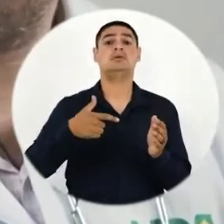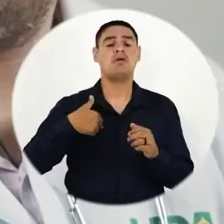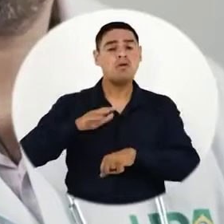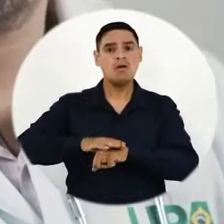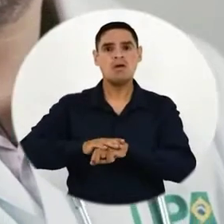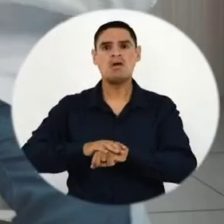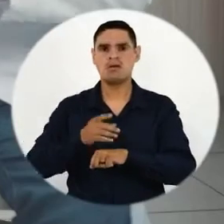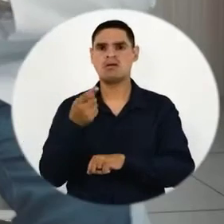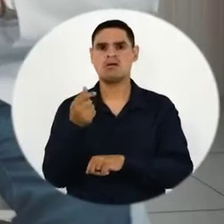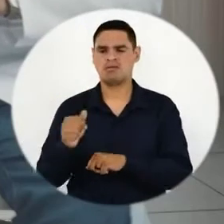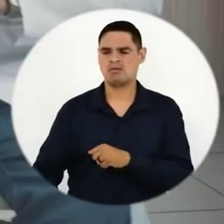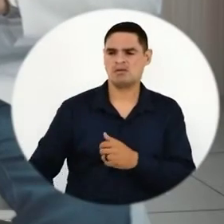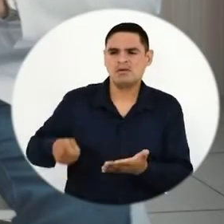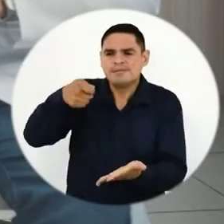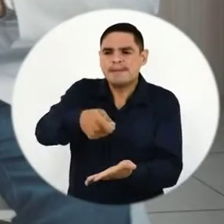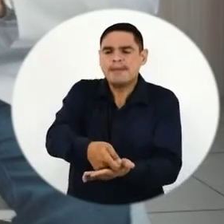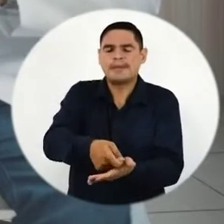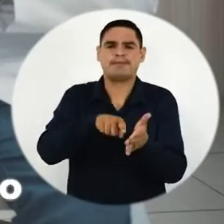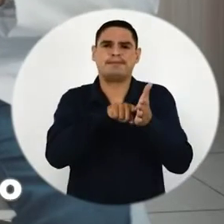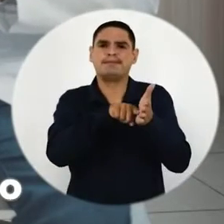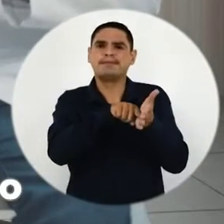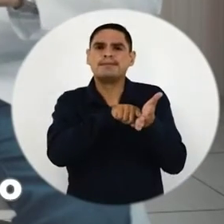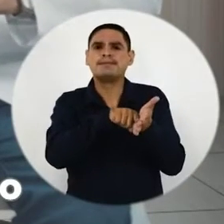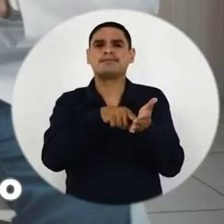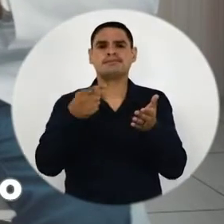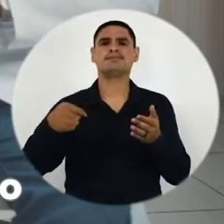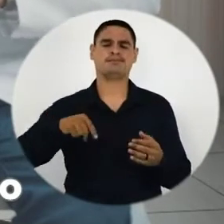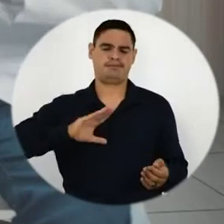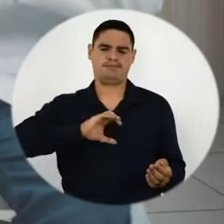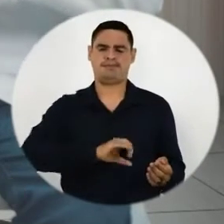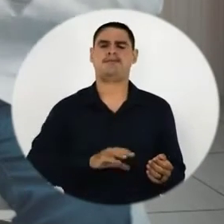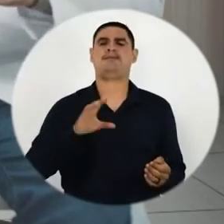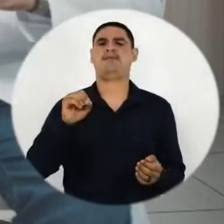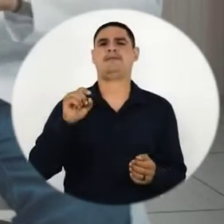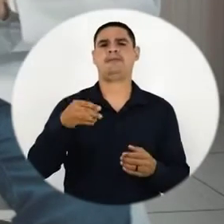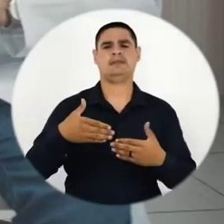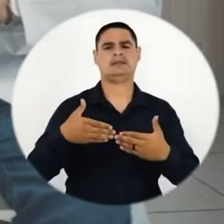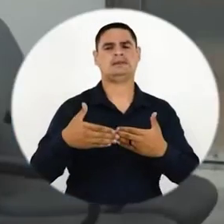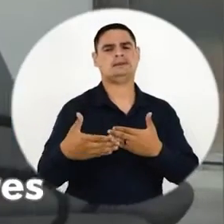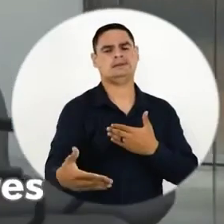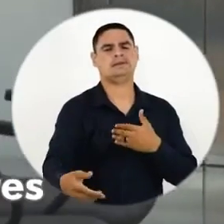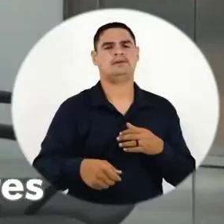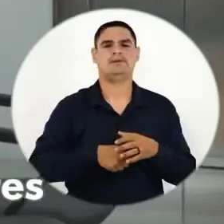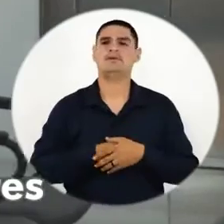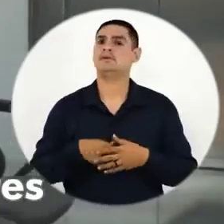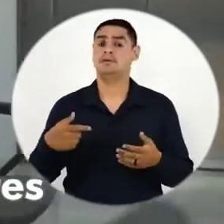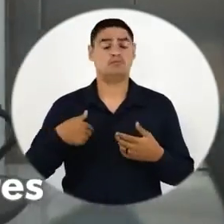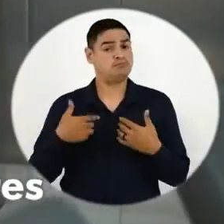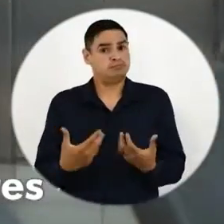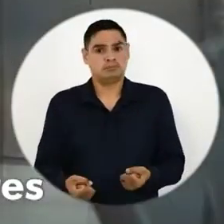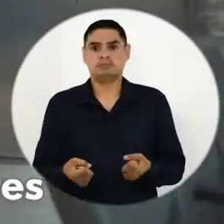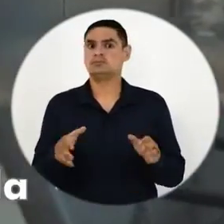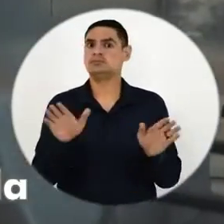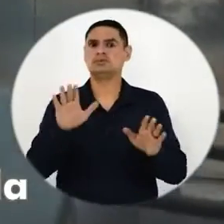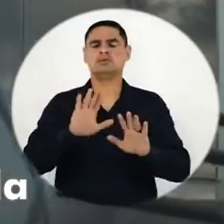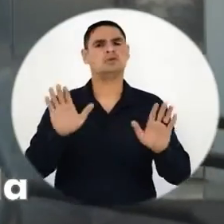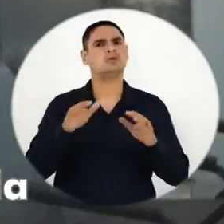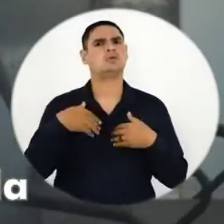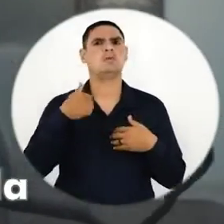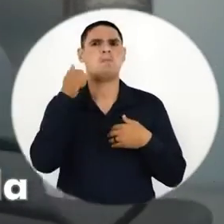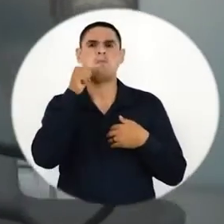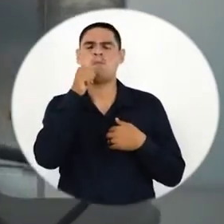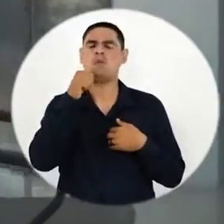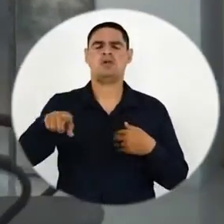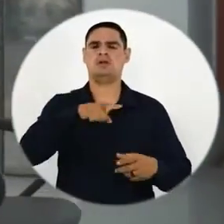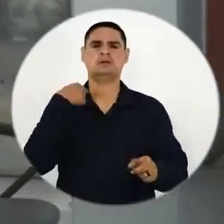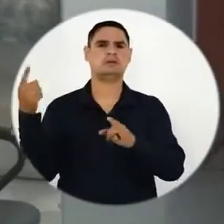conta, por seu dinheiro, conseguiu exames e descobriu o câncer de colo já bem avançado. É inadmissível que mulheres continuem perdendo